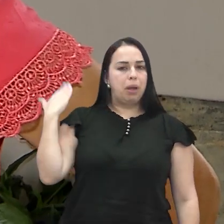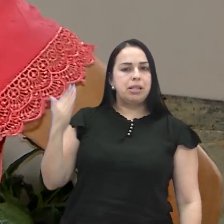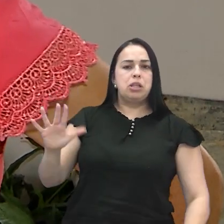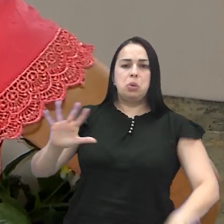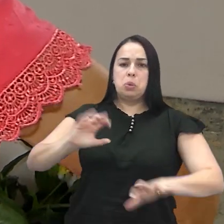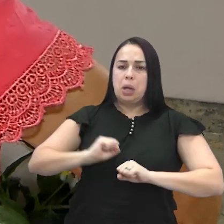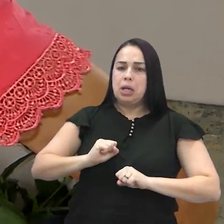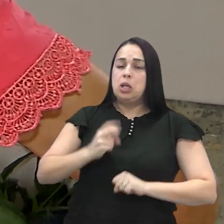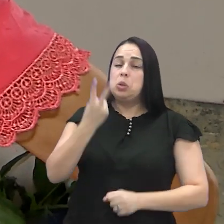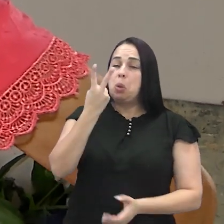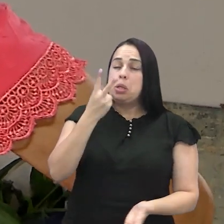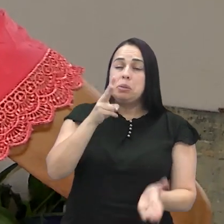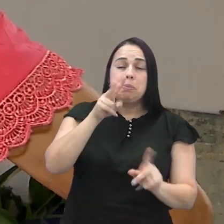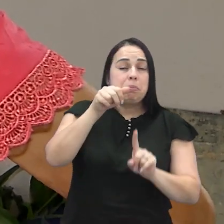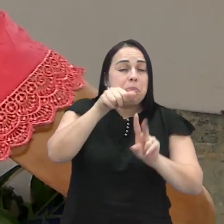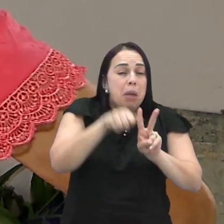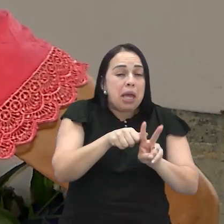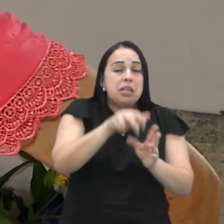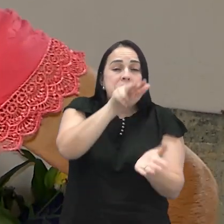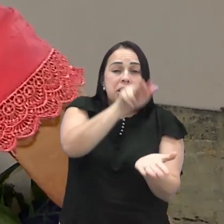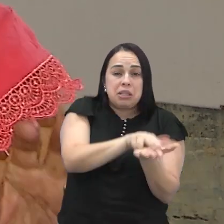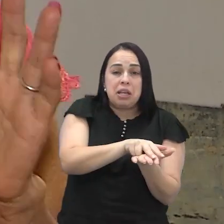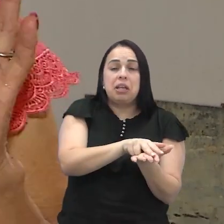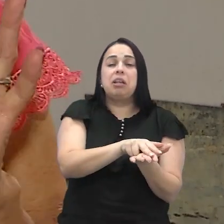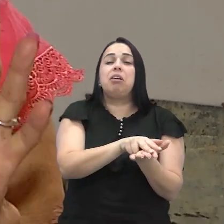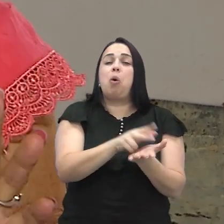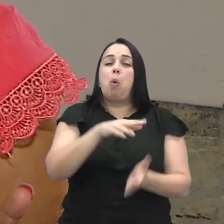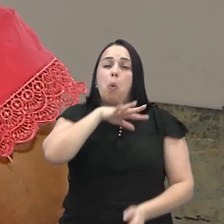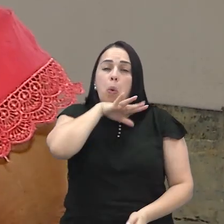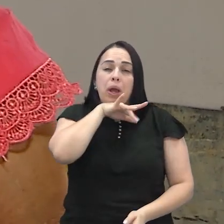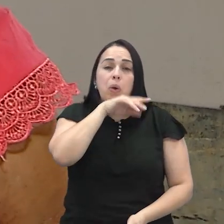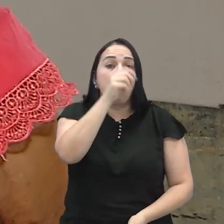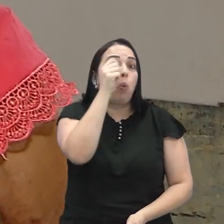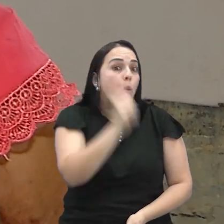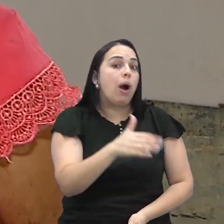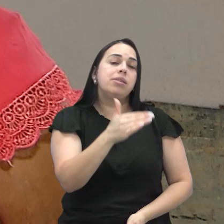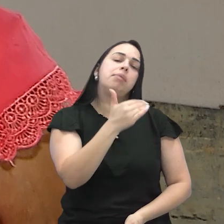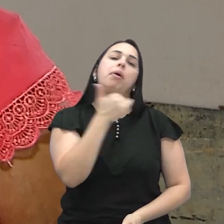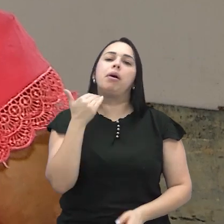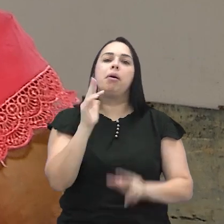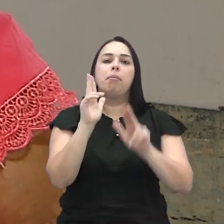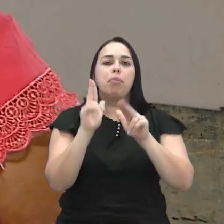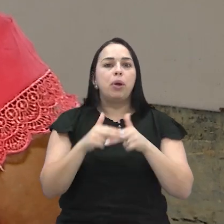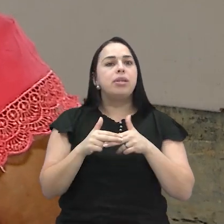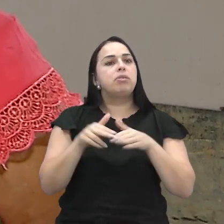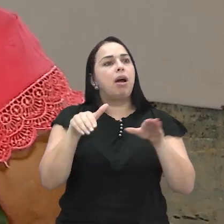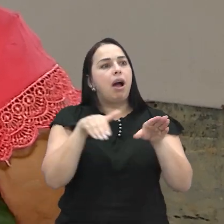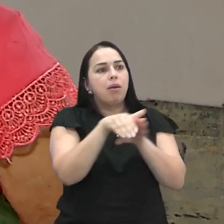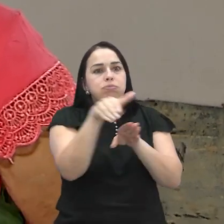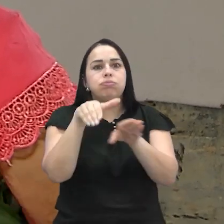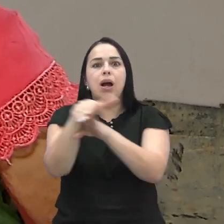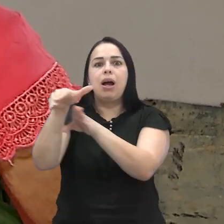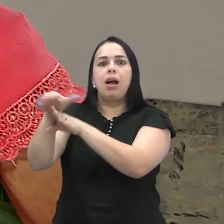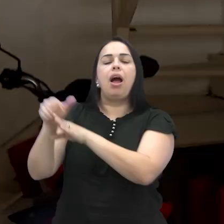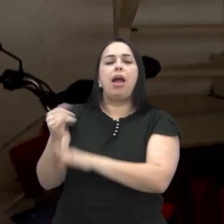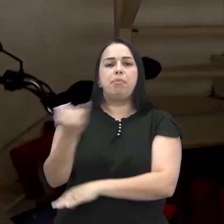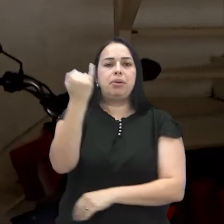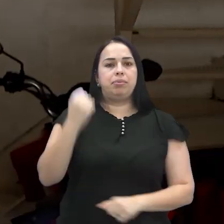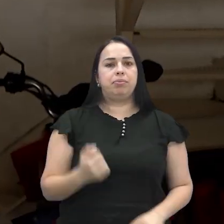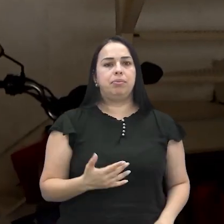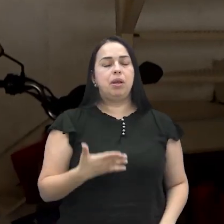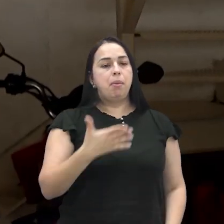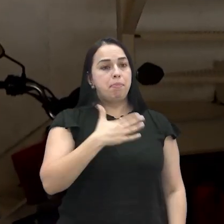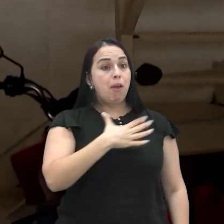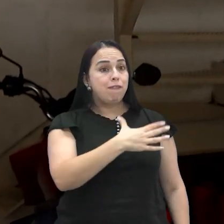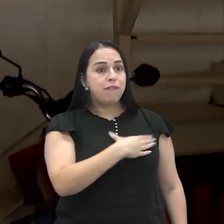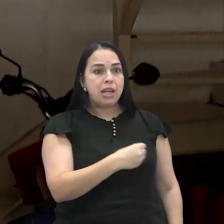que eu sofri. Fiquei 2 meses ruim. Tomei 2 litros de sangue, quase morri. Então a importância para mim é essa aí. É